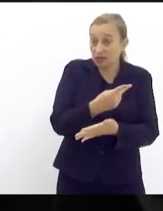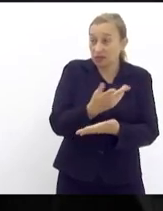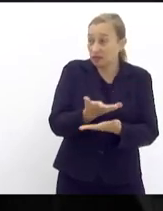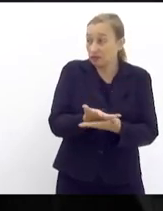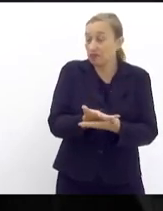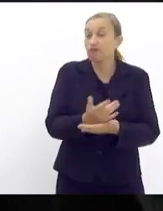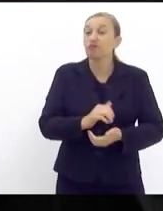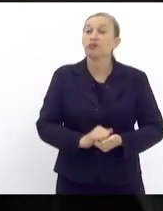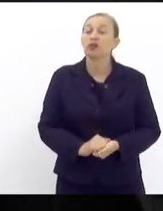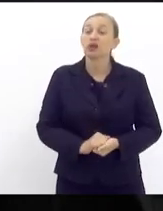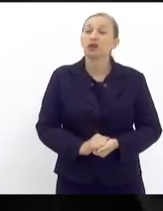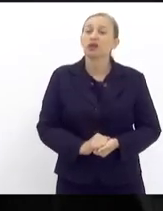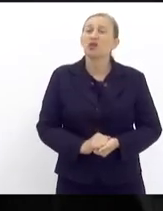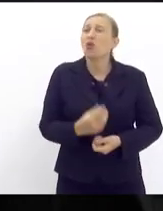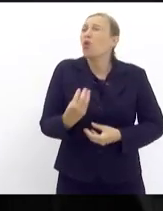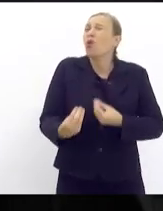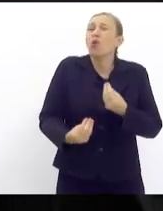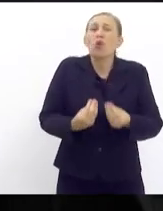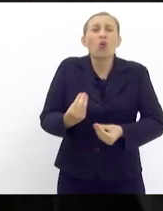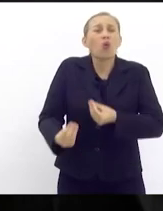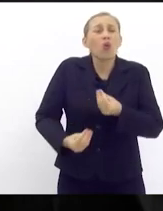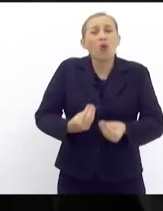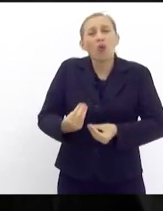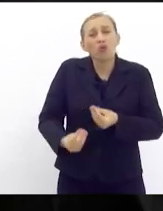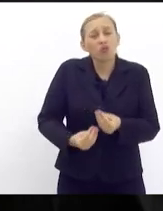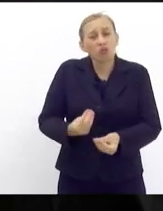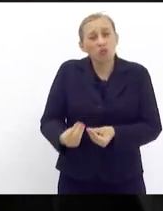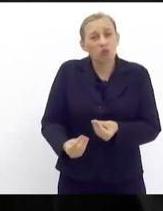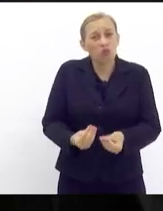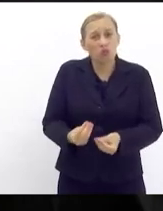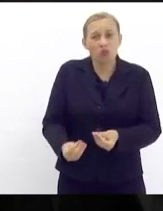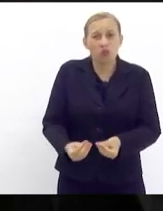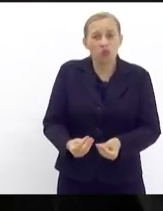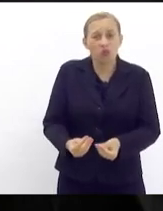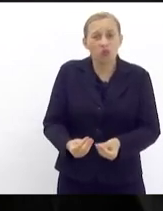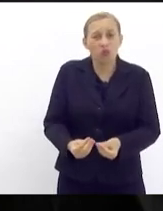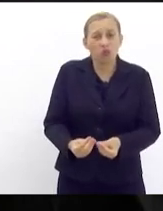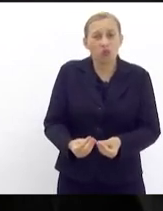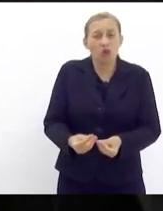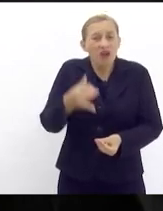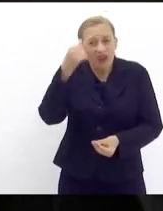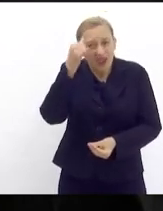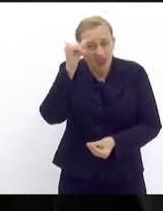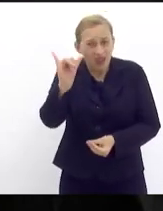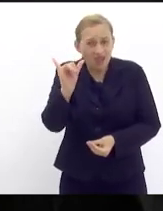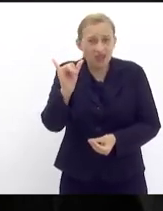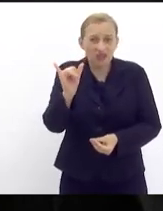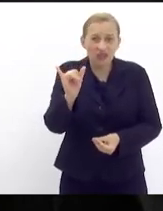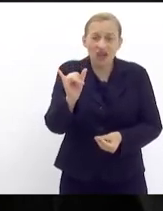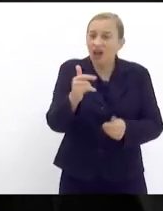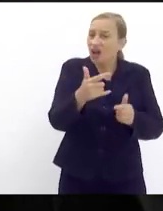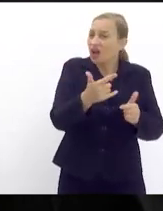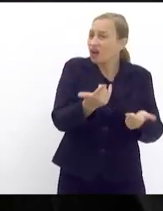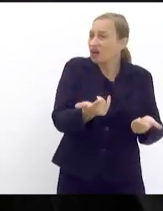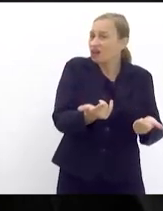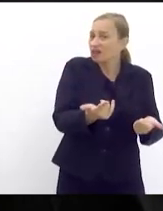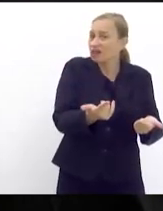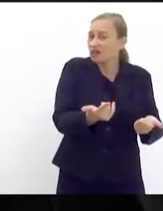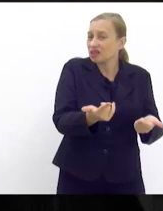Porque como você pode evitar essas tragédias